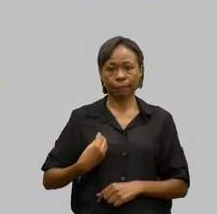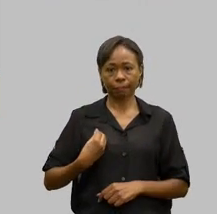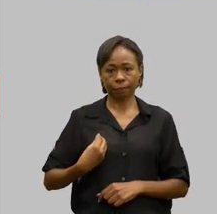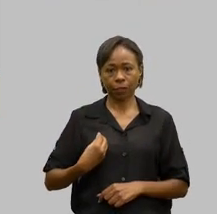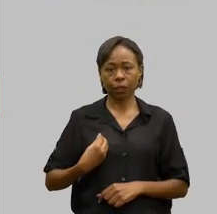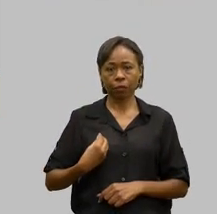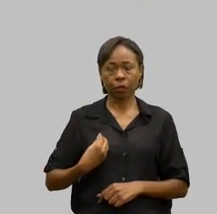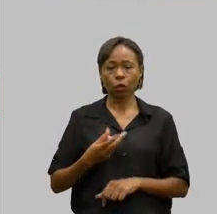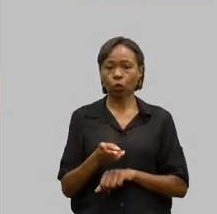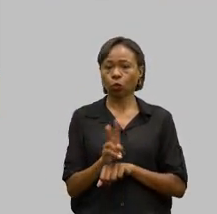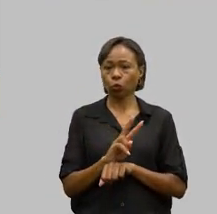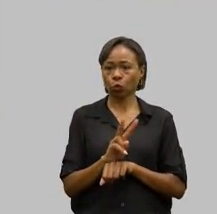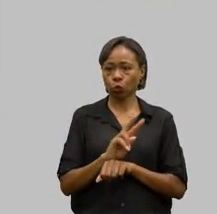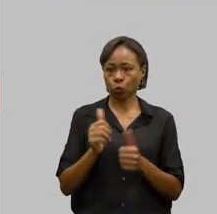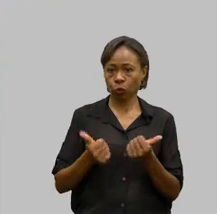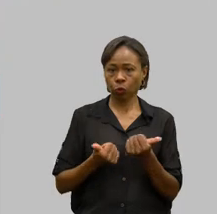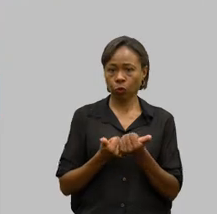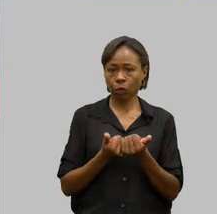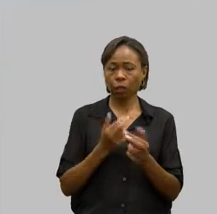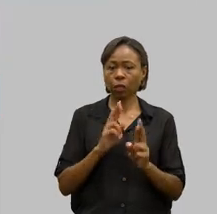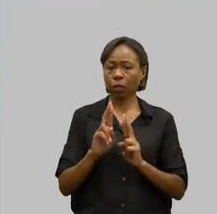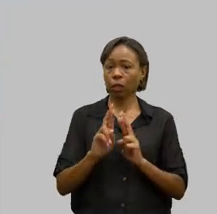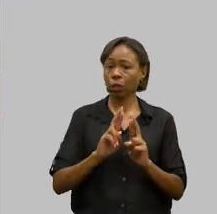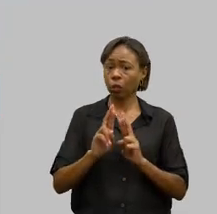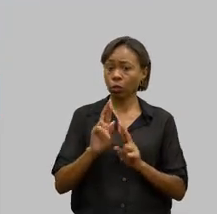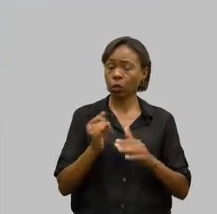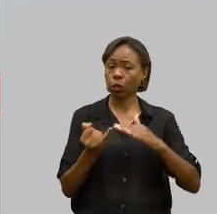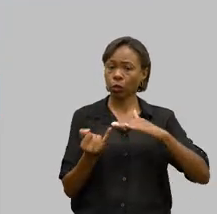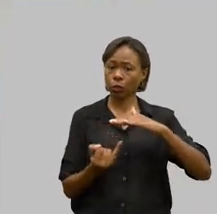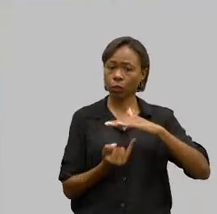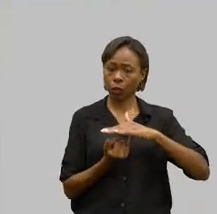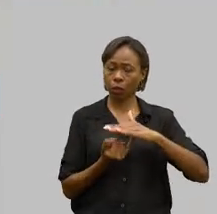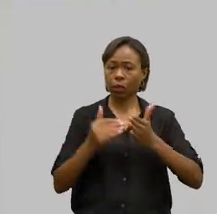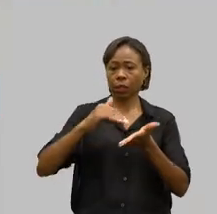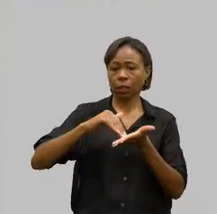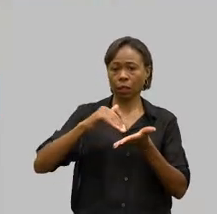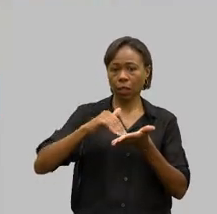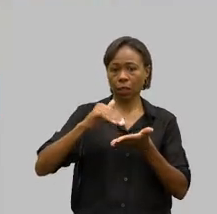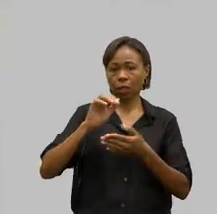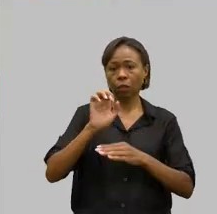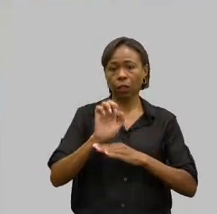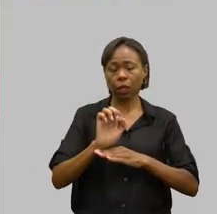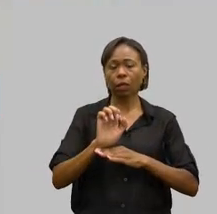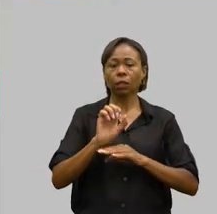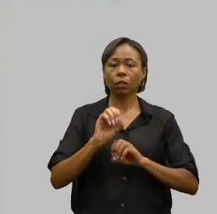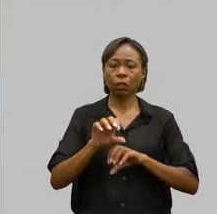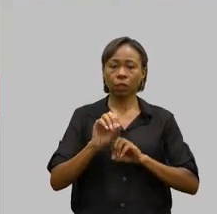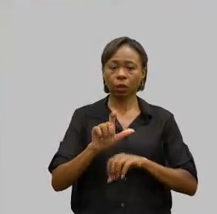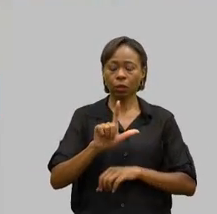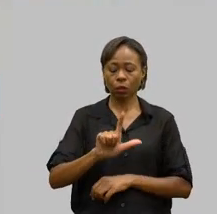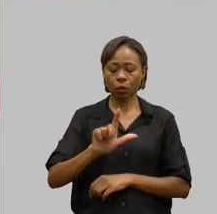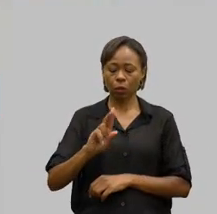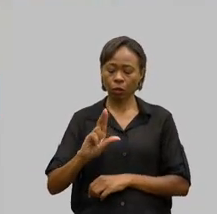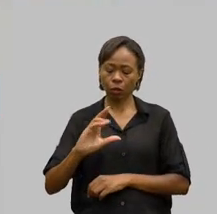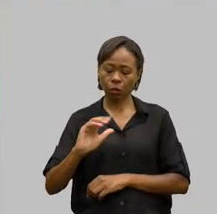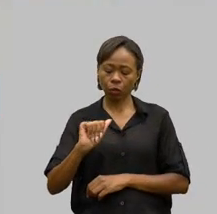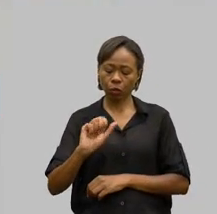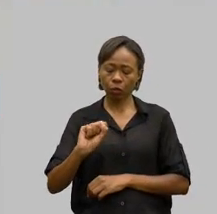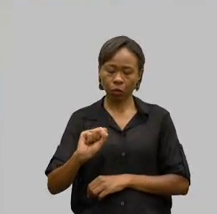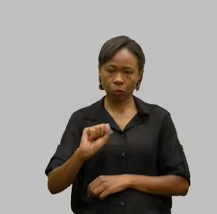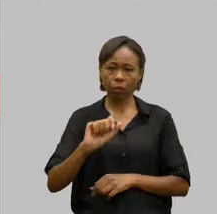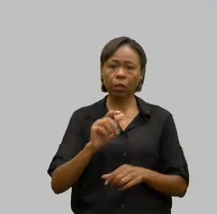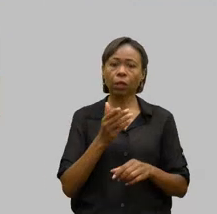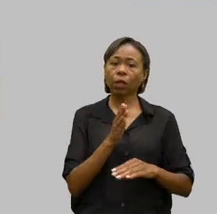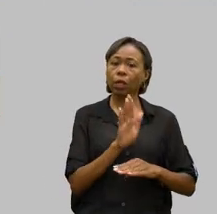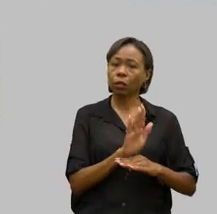assessor-chefe de Relações Institucionais da Secretaria de Estado da Educação, Lucas Figueiredo, da chefe de assessoria